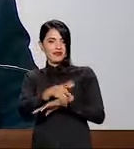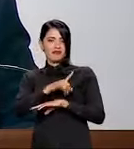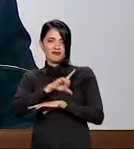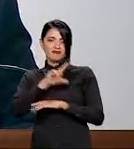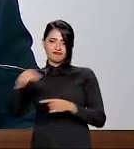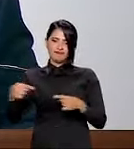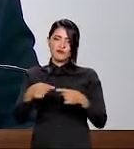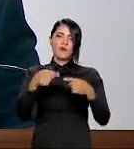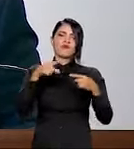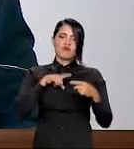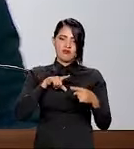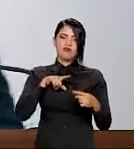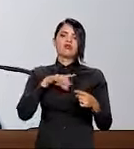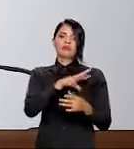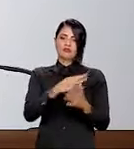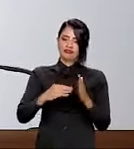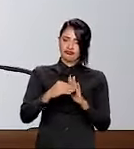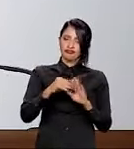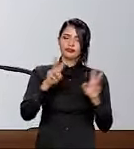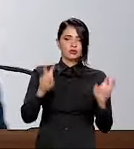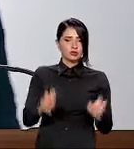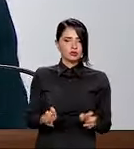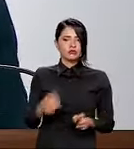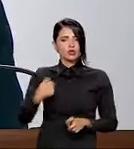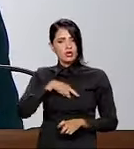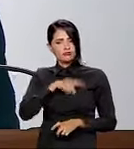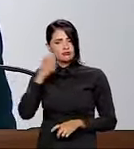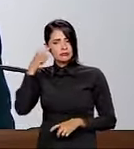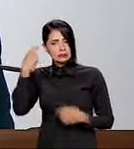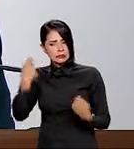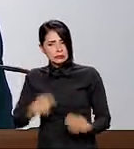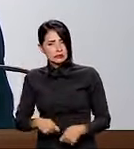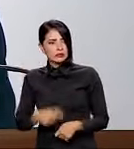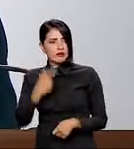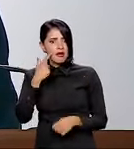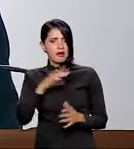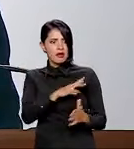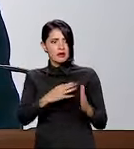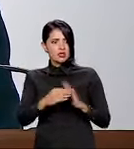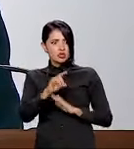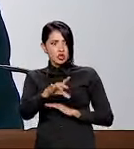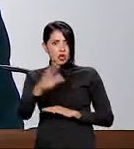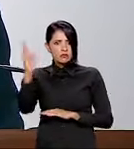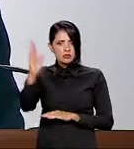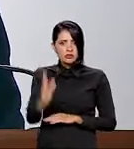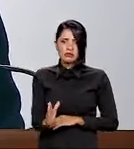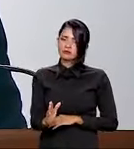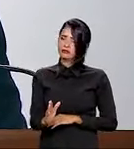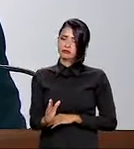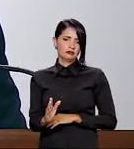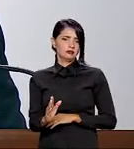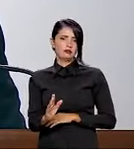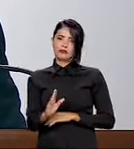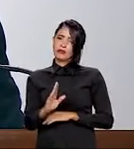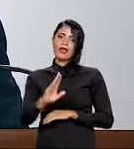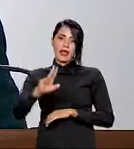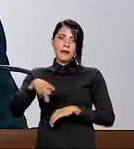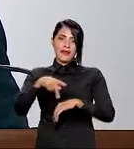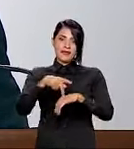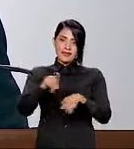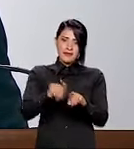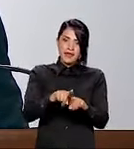questão da Amazônia. E aí eu preciso me tocar. A Amazônia não é só brasileira. A Amazônia é boliviana,